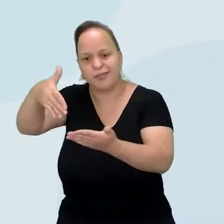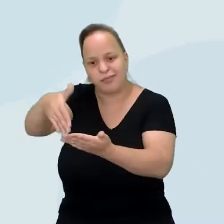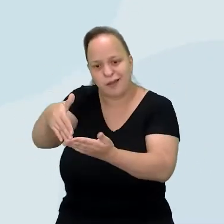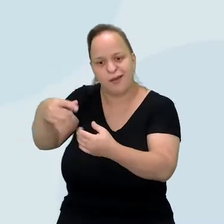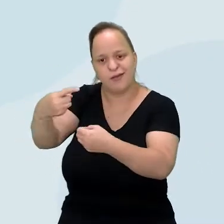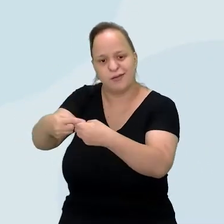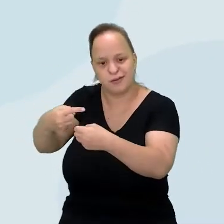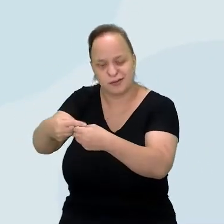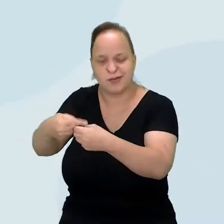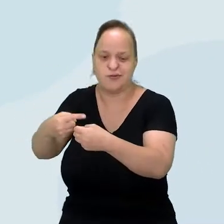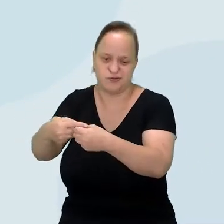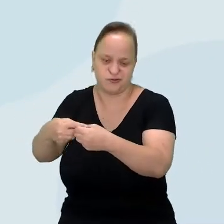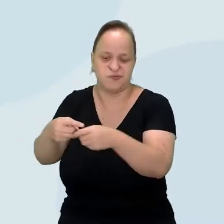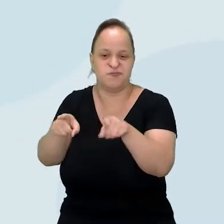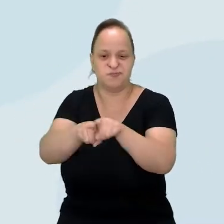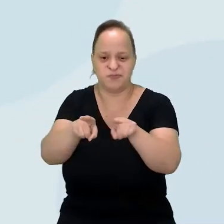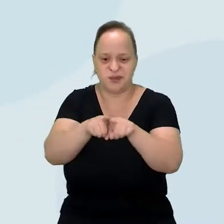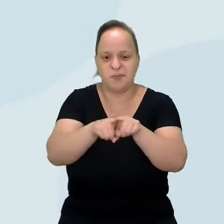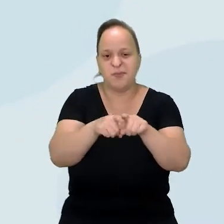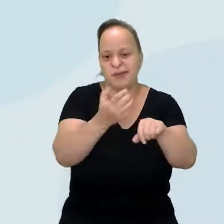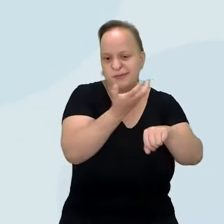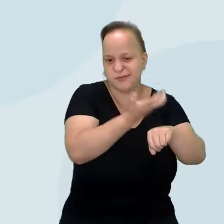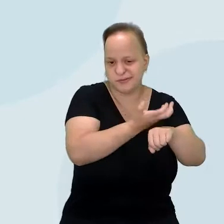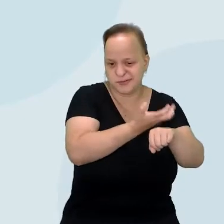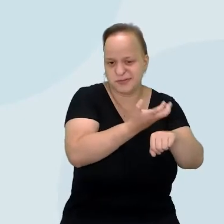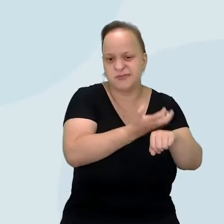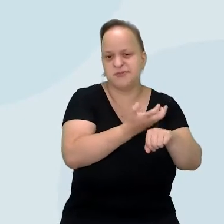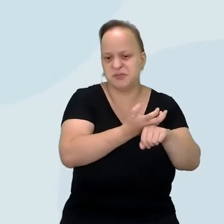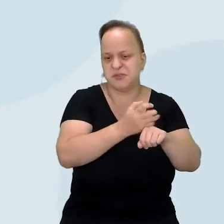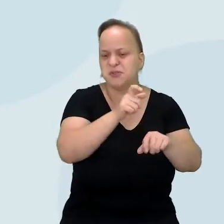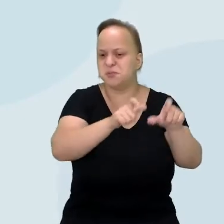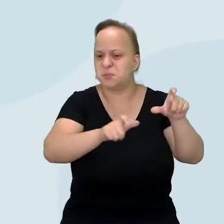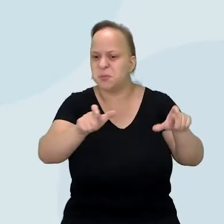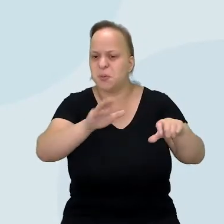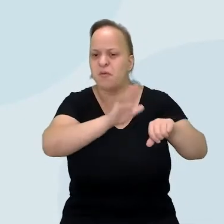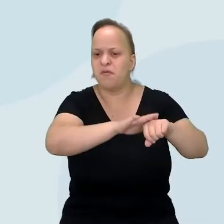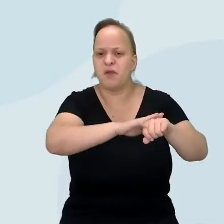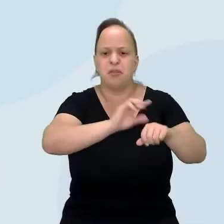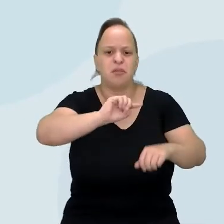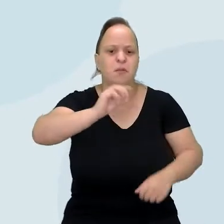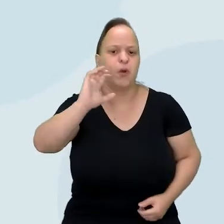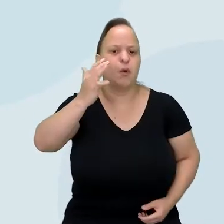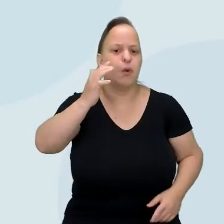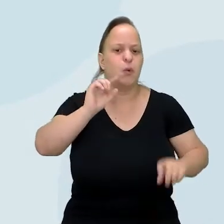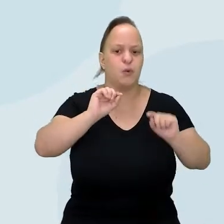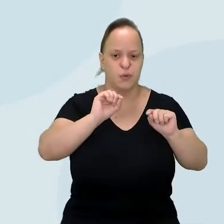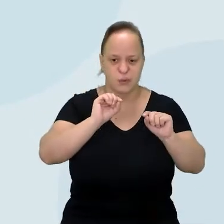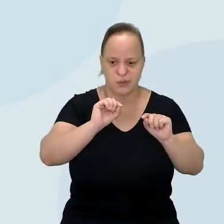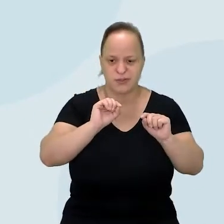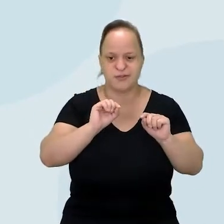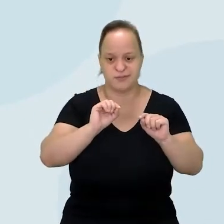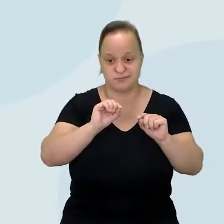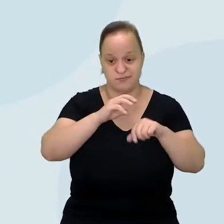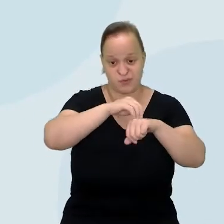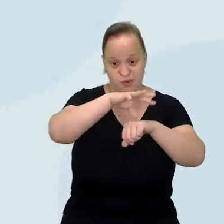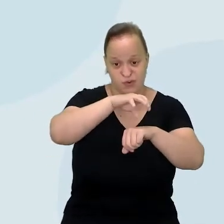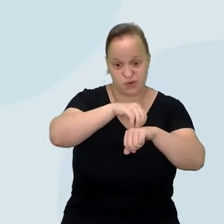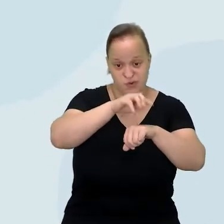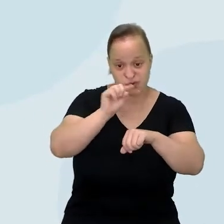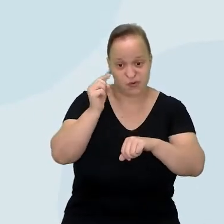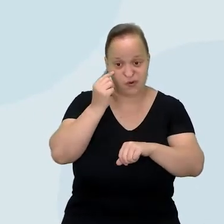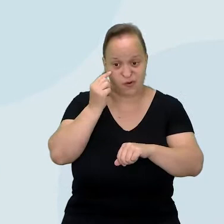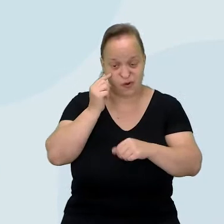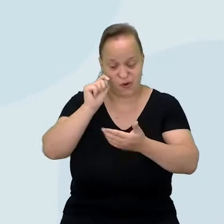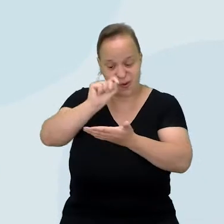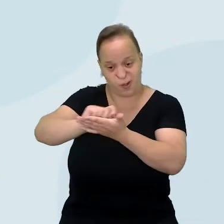componente que já foi falado aí dessa unidade curricular 2, beleza? Bom, então, orientações. Pega lá o seu diário de